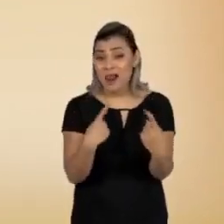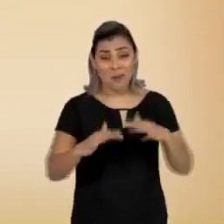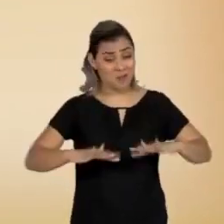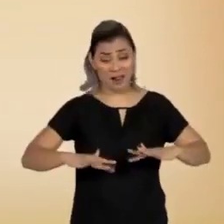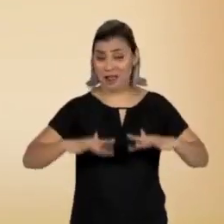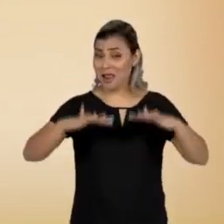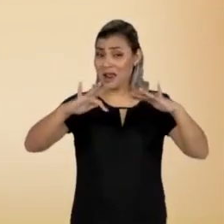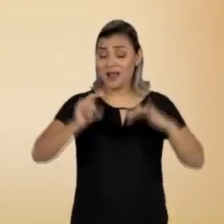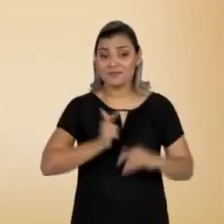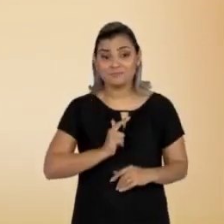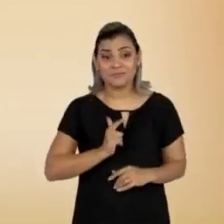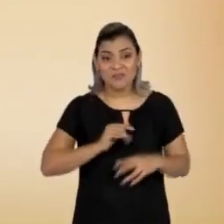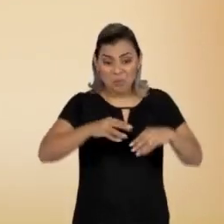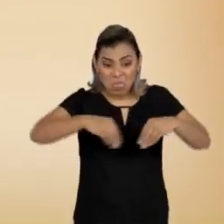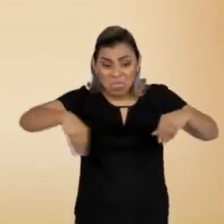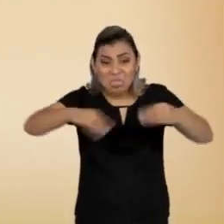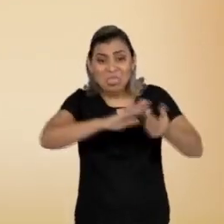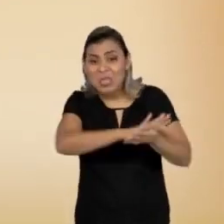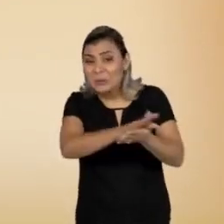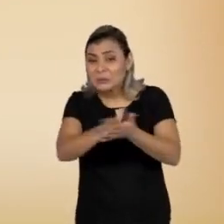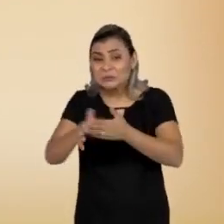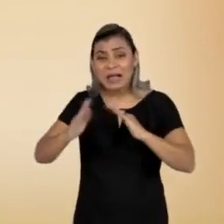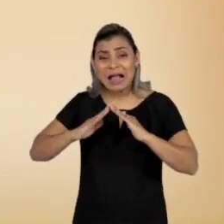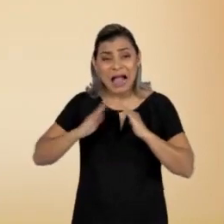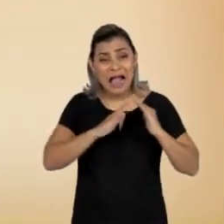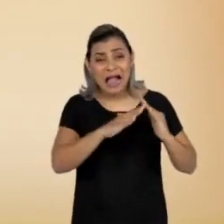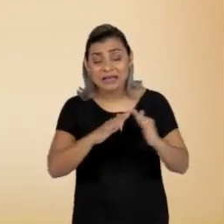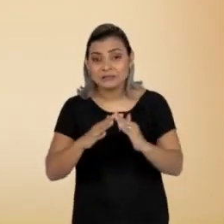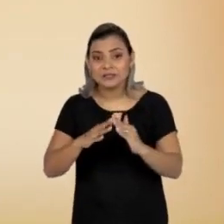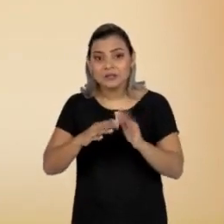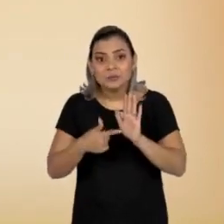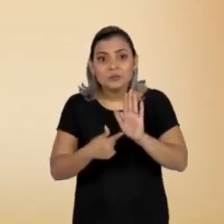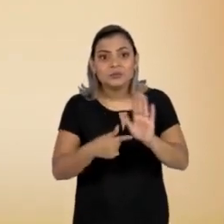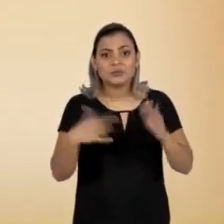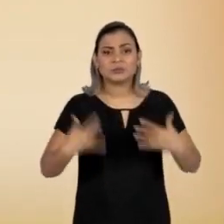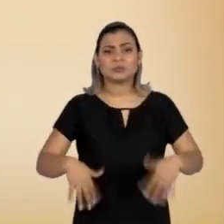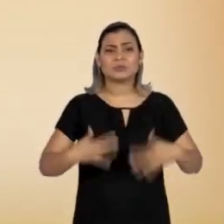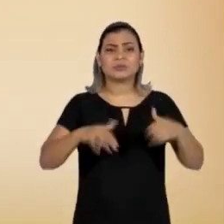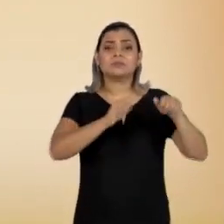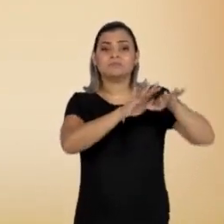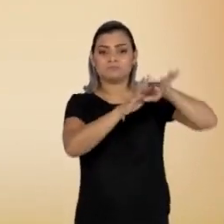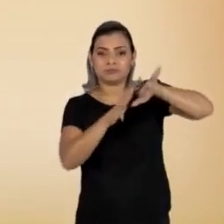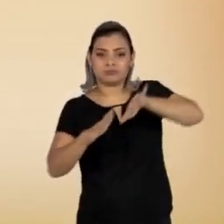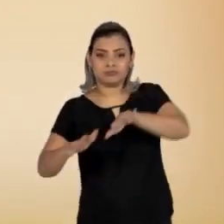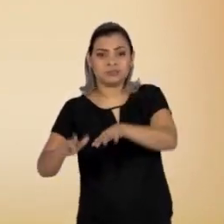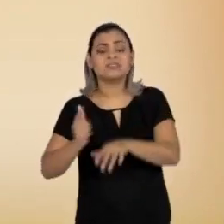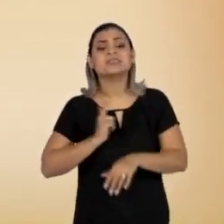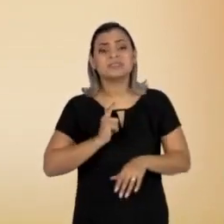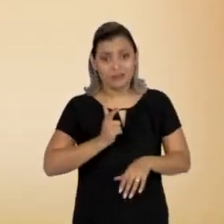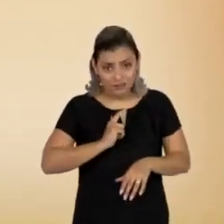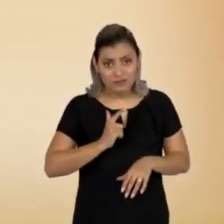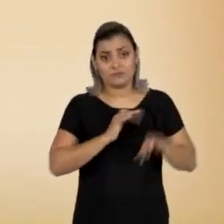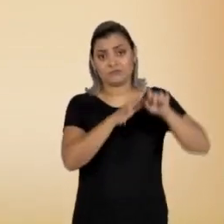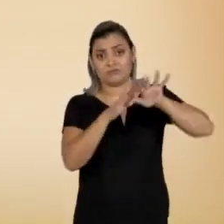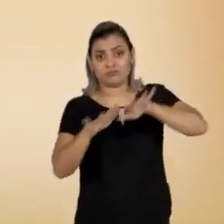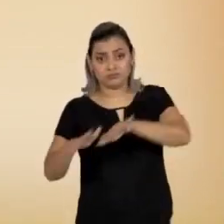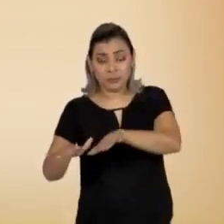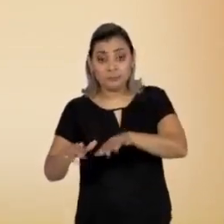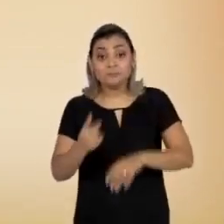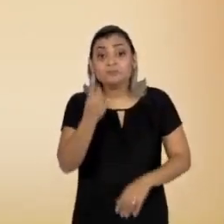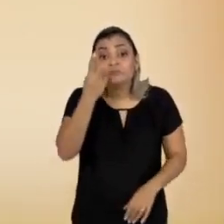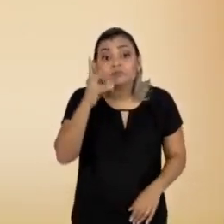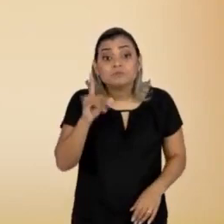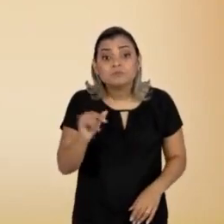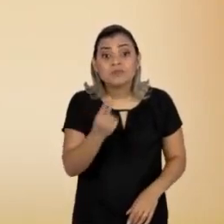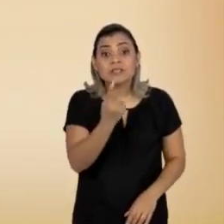pela água. A lama invadiu casas e foram registrados pontos de deslizamento de terra. Em um dia, choveu